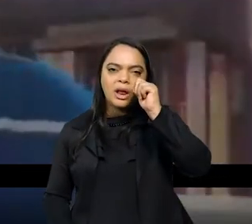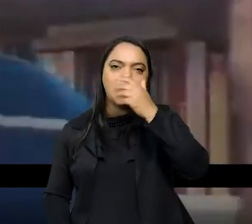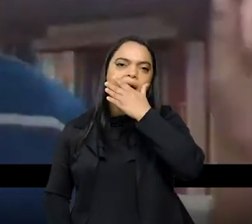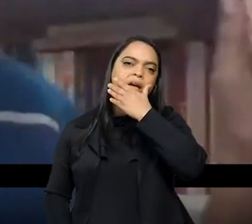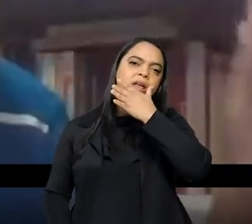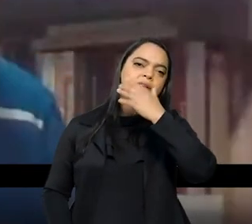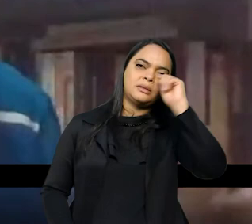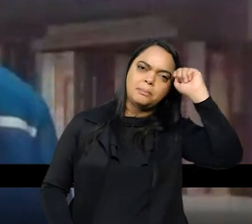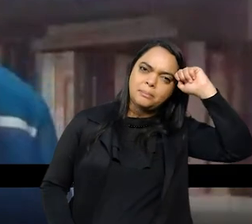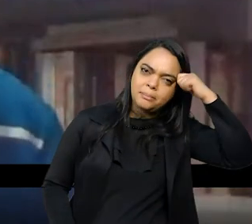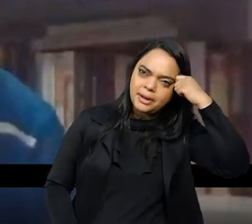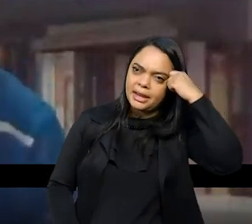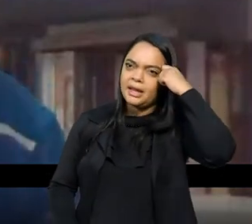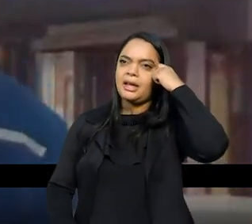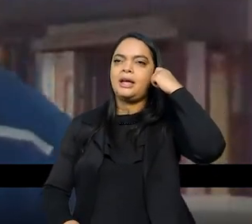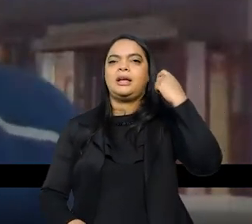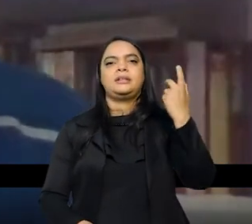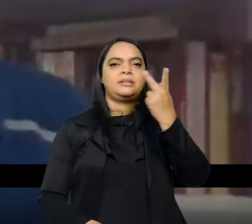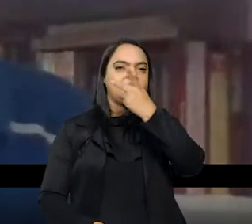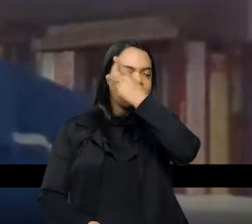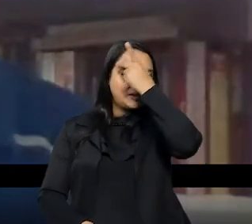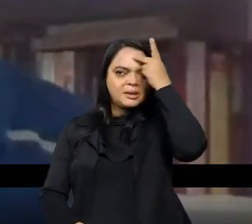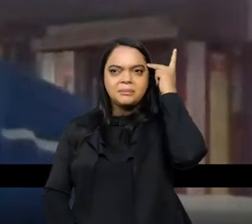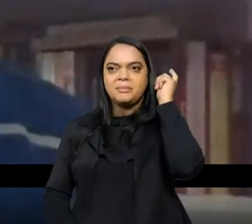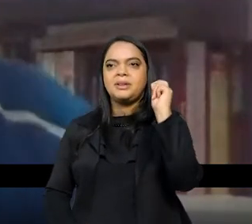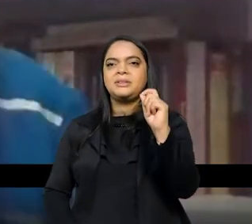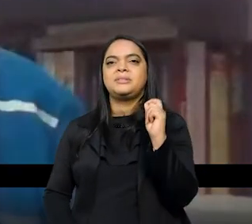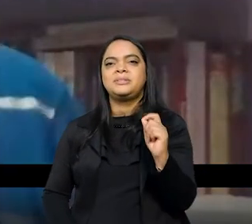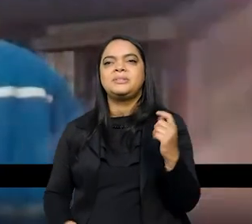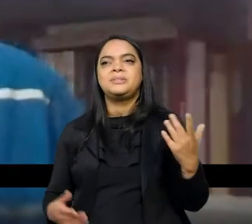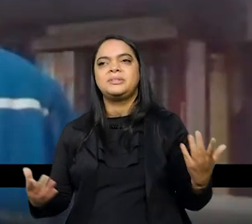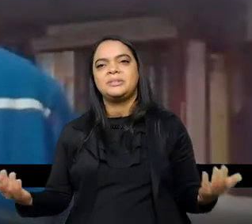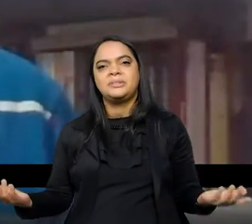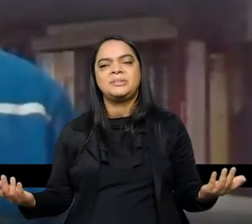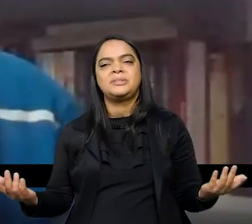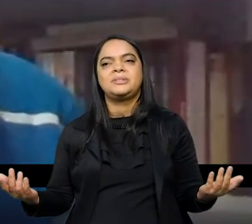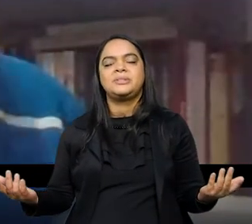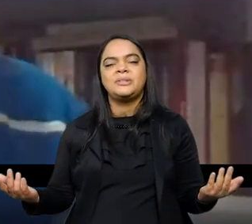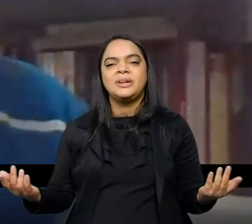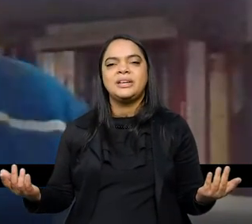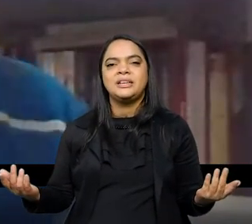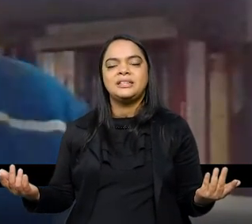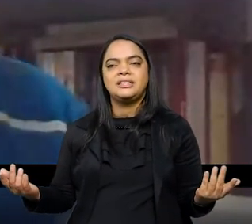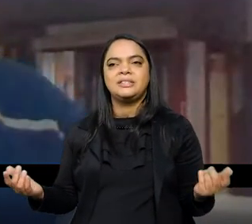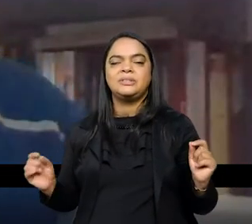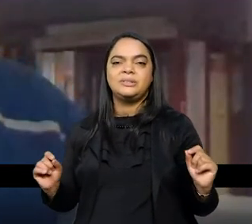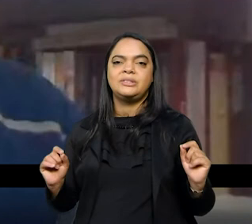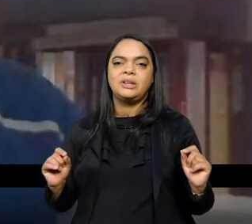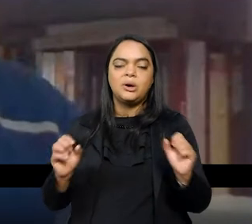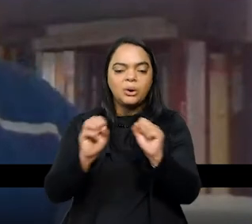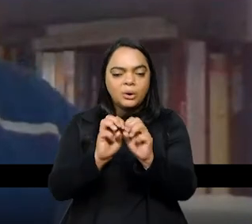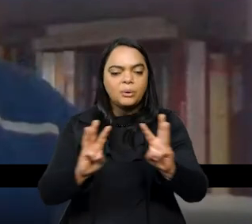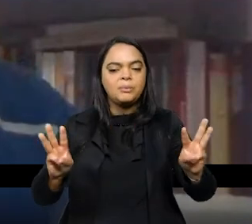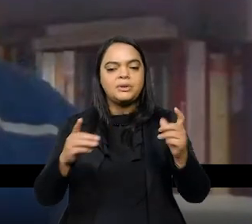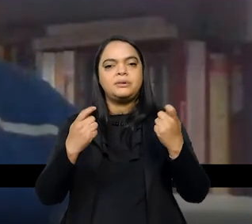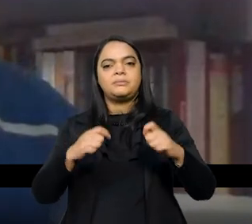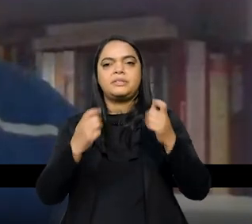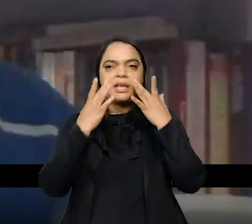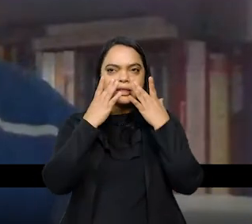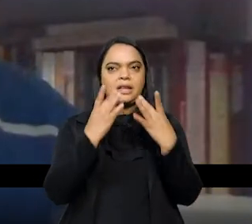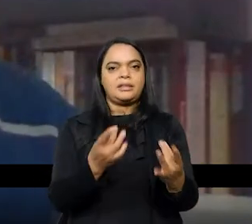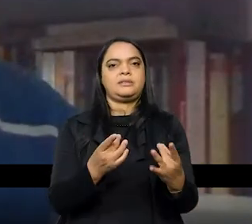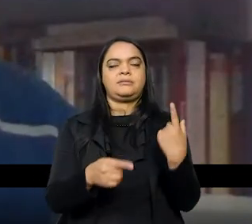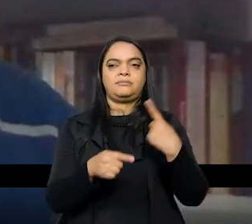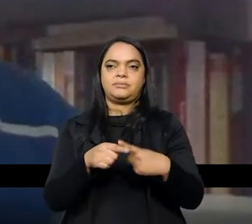sejam descamisados de colo, pela palavra, mas que o portal tem que dar uma atenção a ele, porque eu acho que